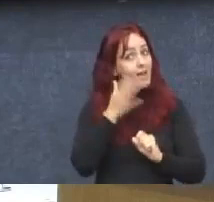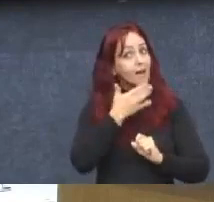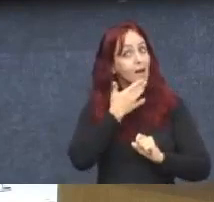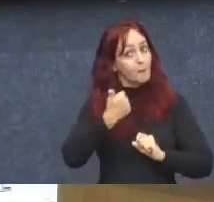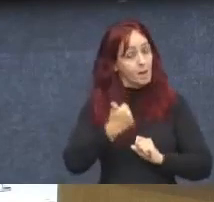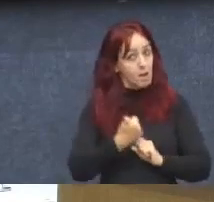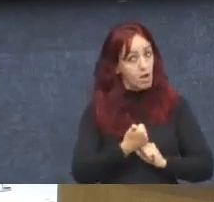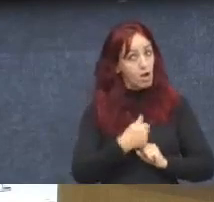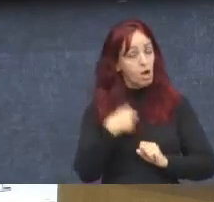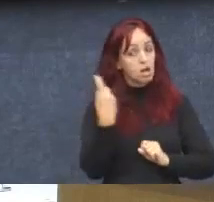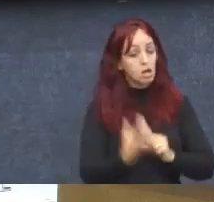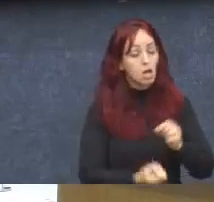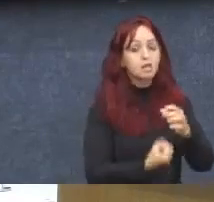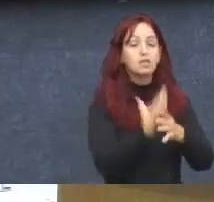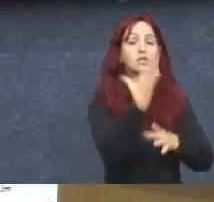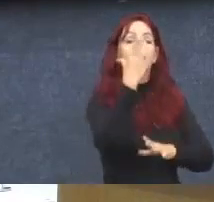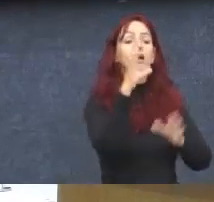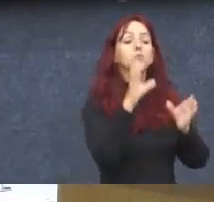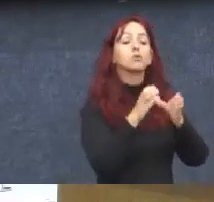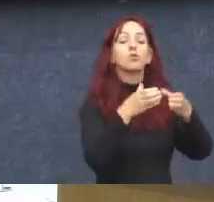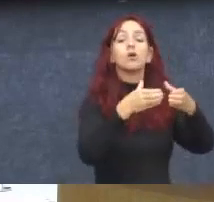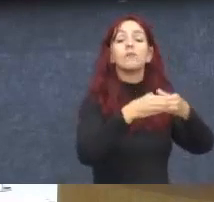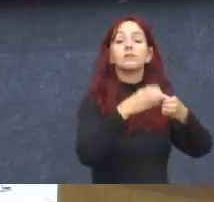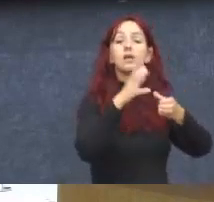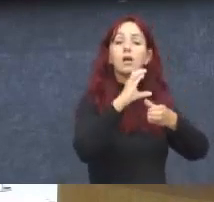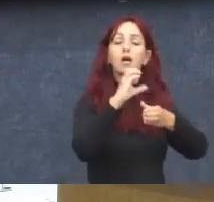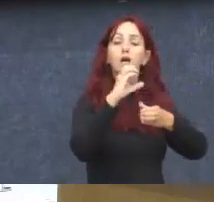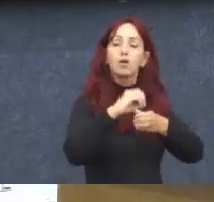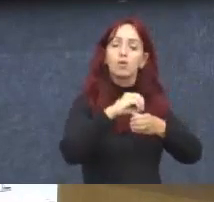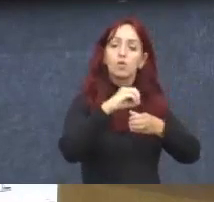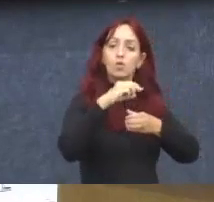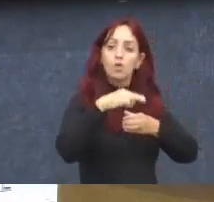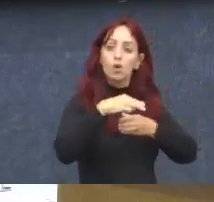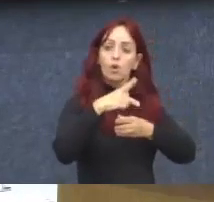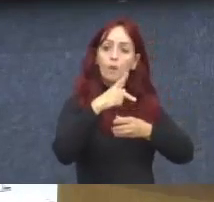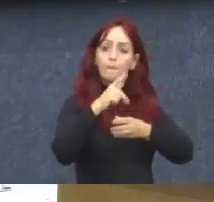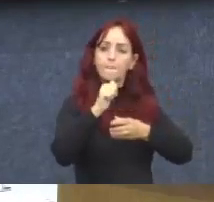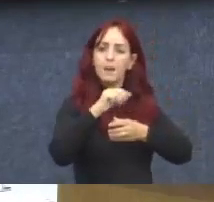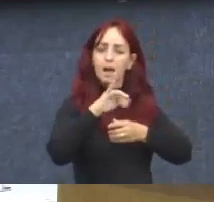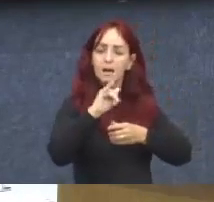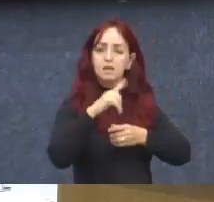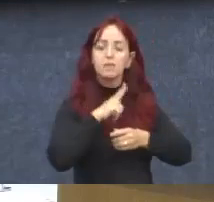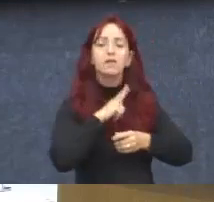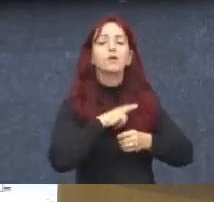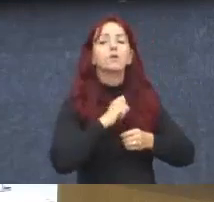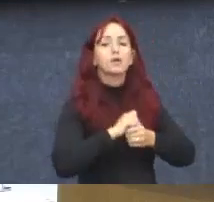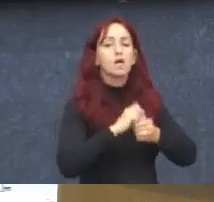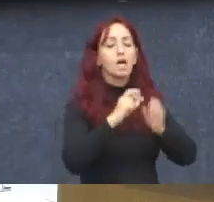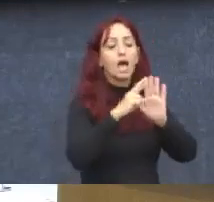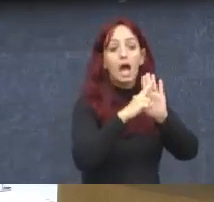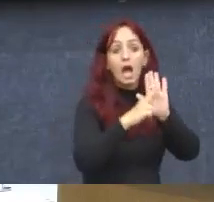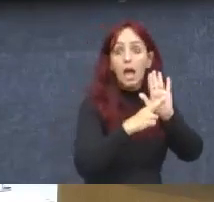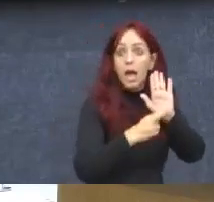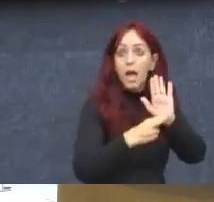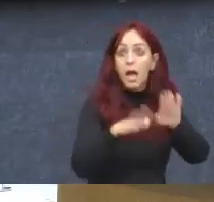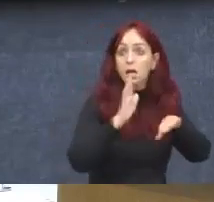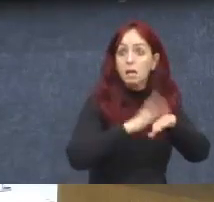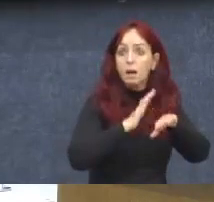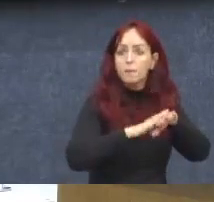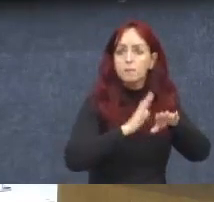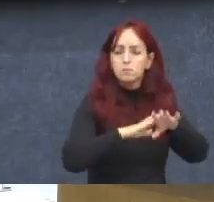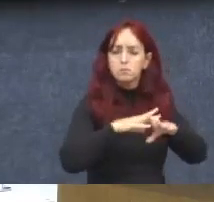nós criamos o Comitê de Compliance para estabelecer regras mais robustas contra a corrupção e o